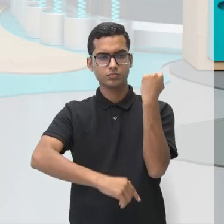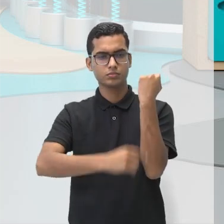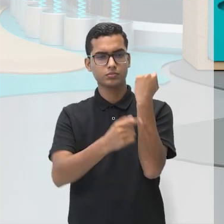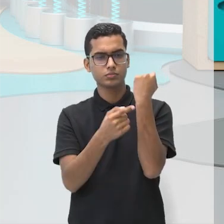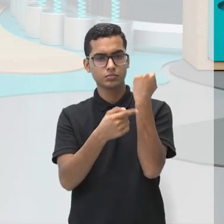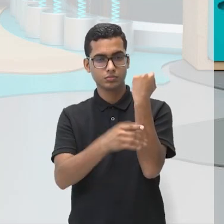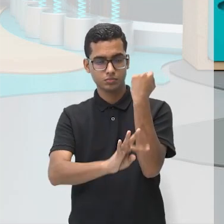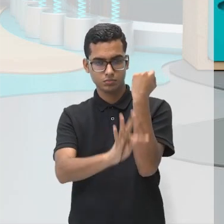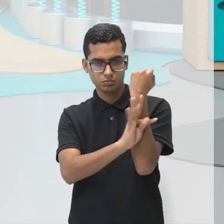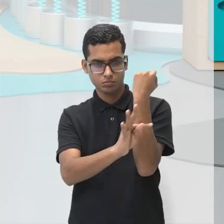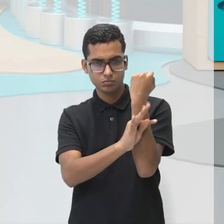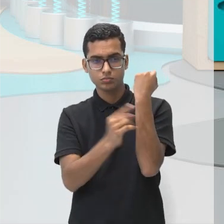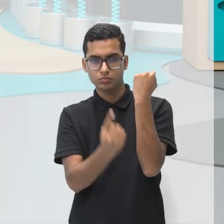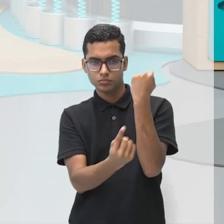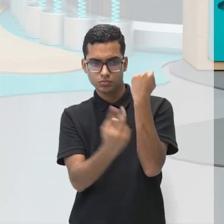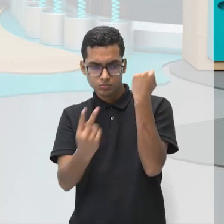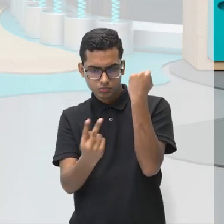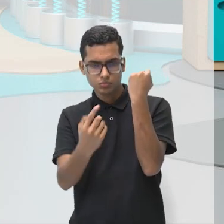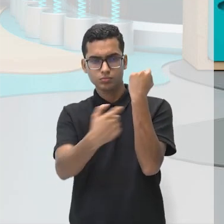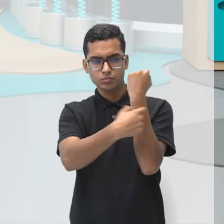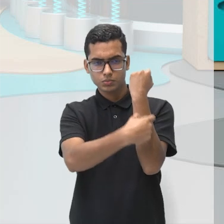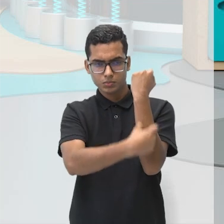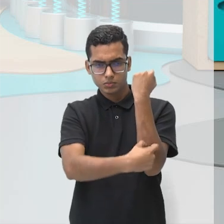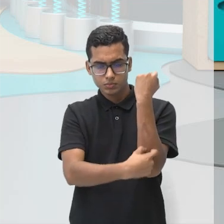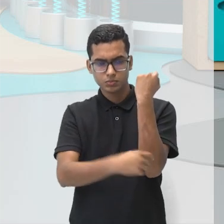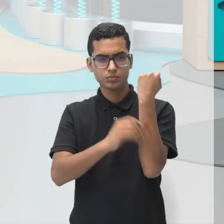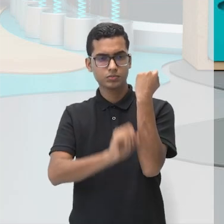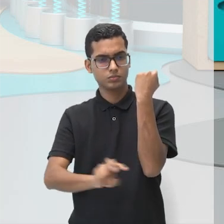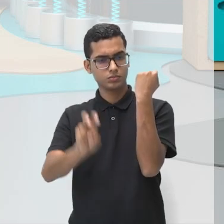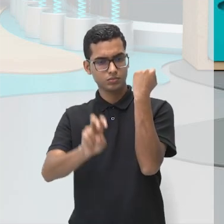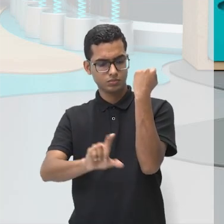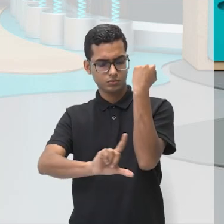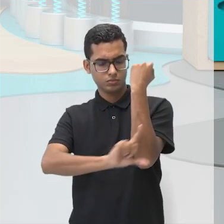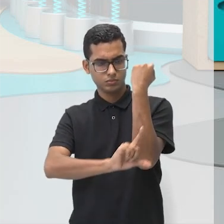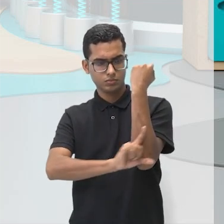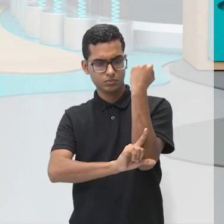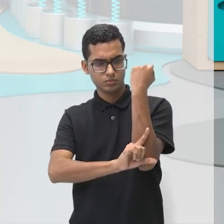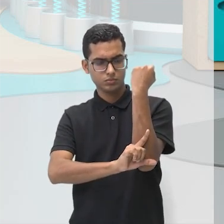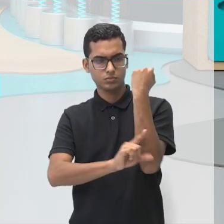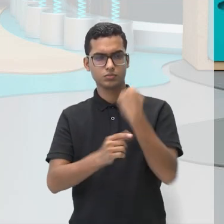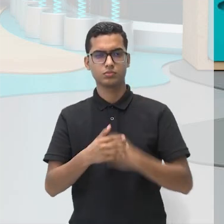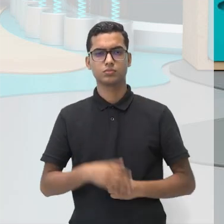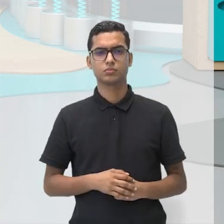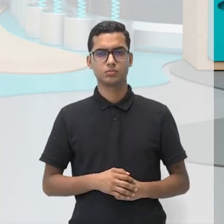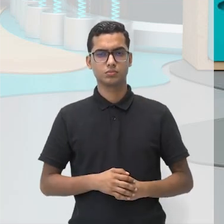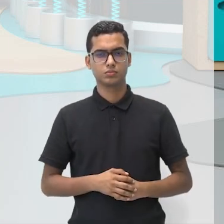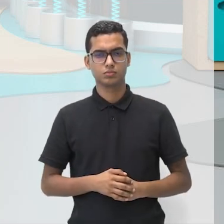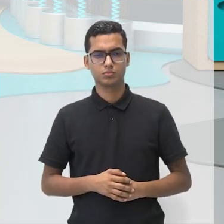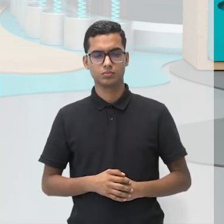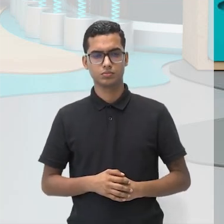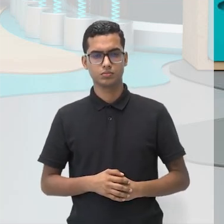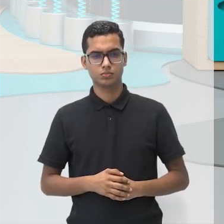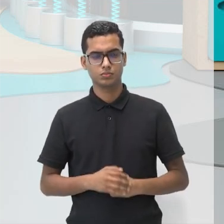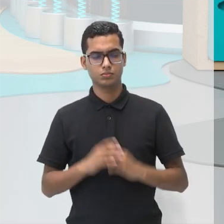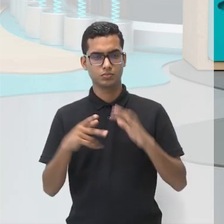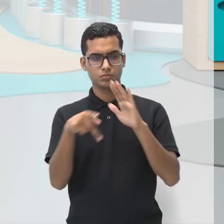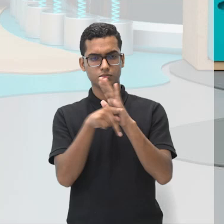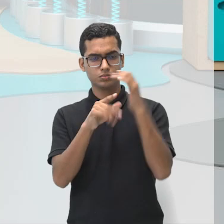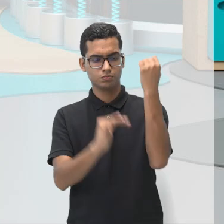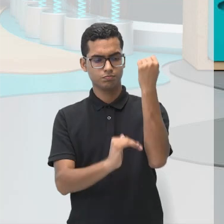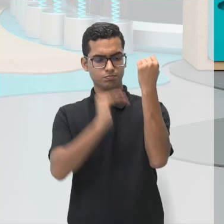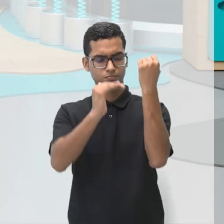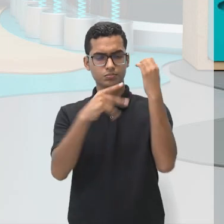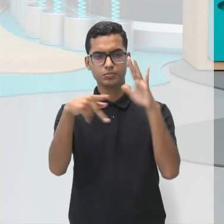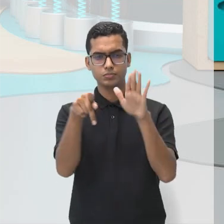vértebras cervicais, 12 vértebras torácicas, 5 vértebras lombares. Essa é a parte superior da